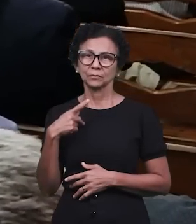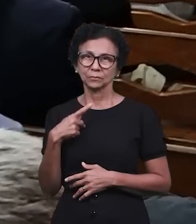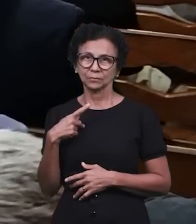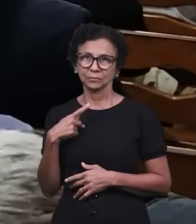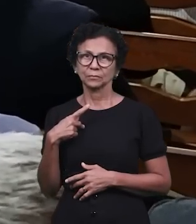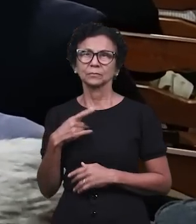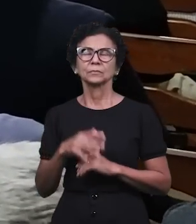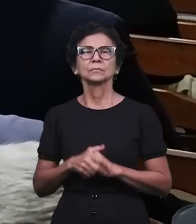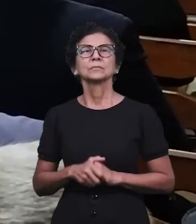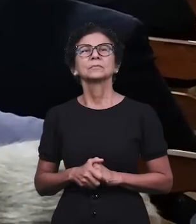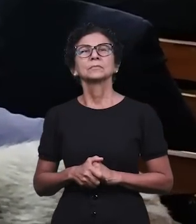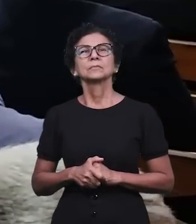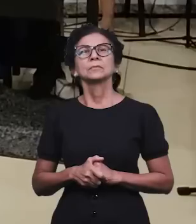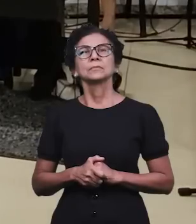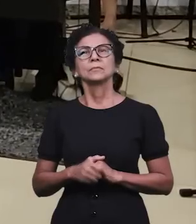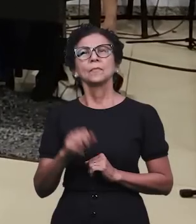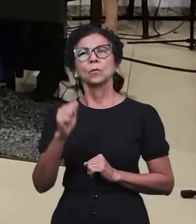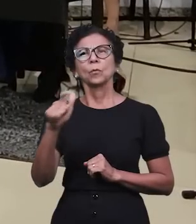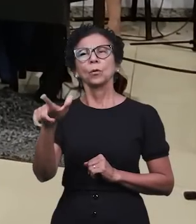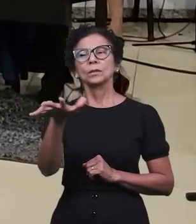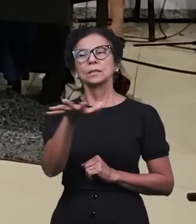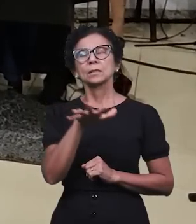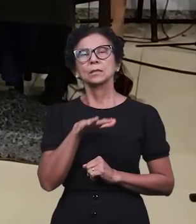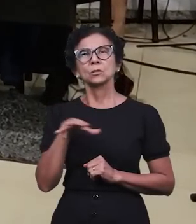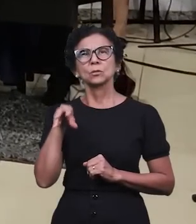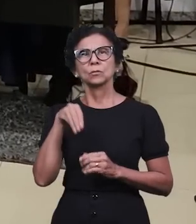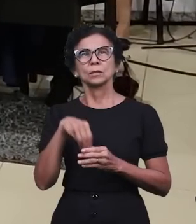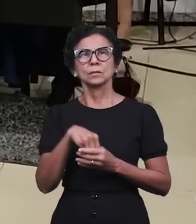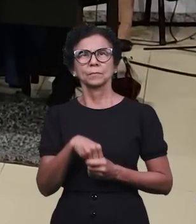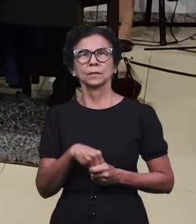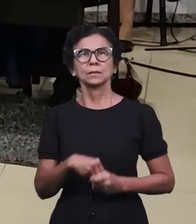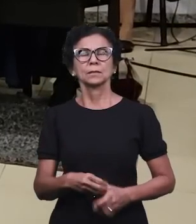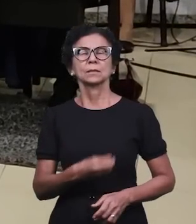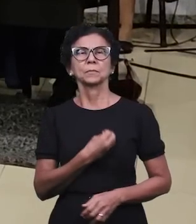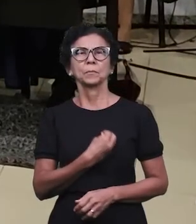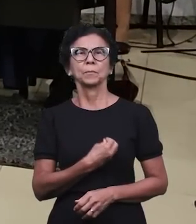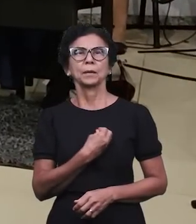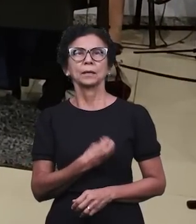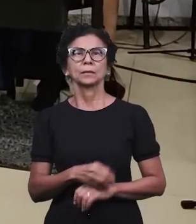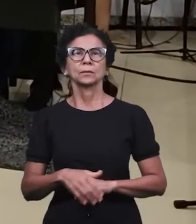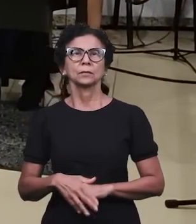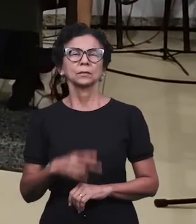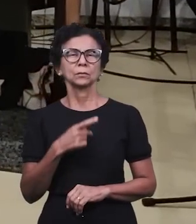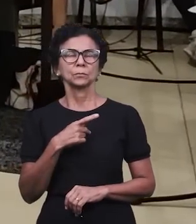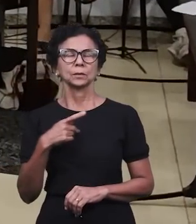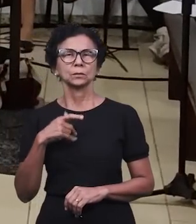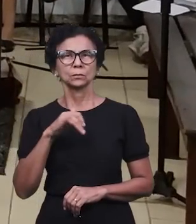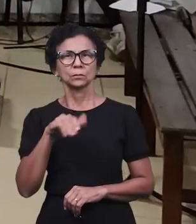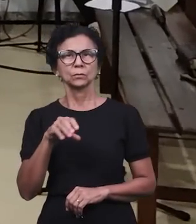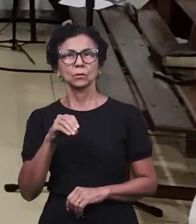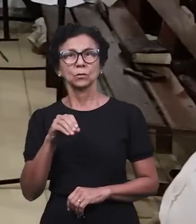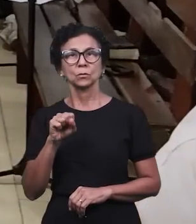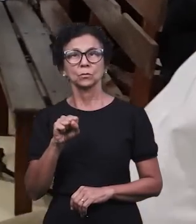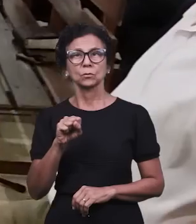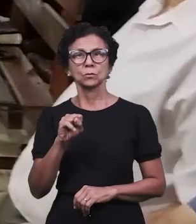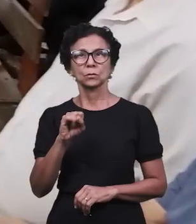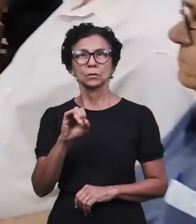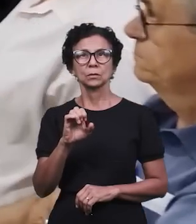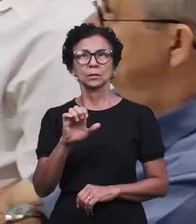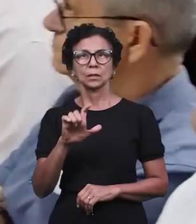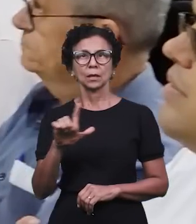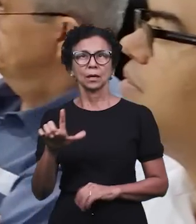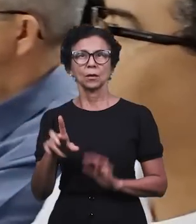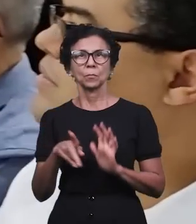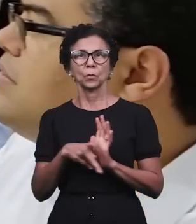região de São João de Meriti e Nilópolis. Tivemos a presença do pastor Josiel Freitas, do estado do Espírito